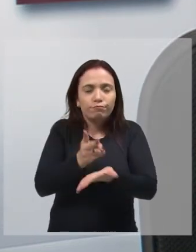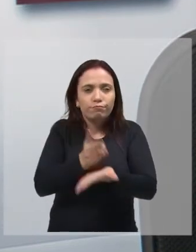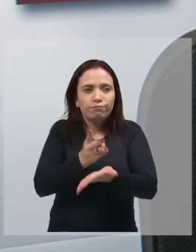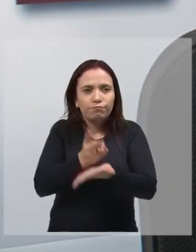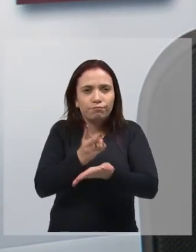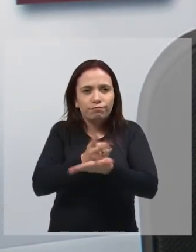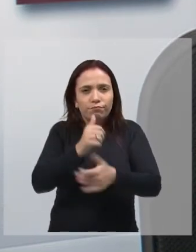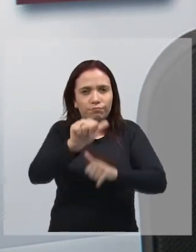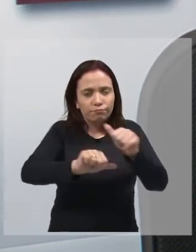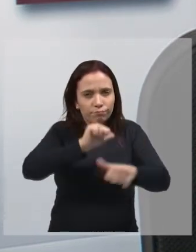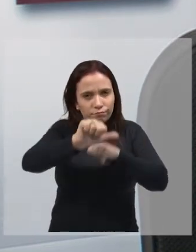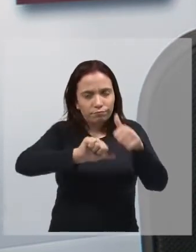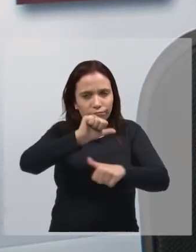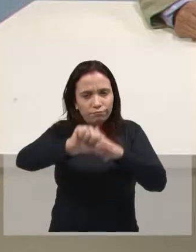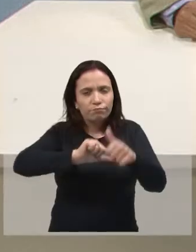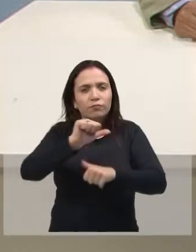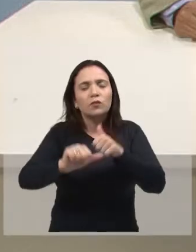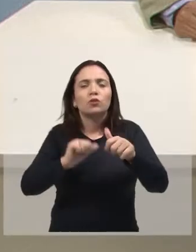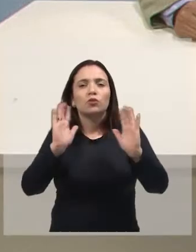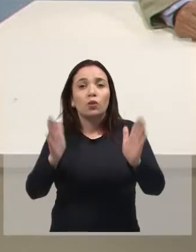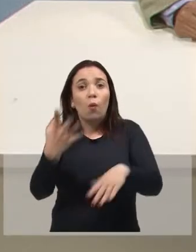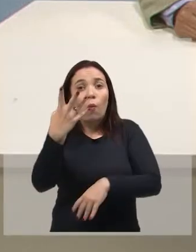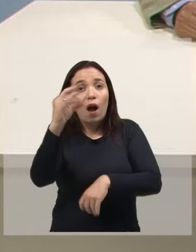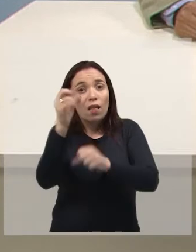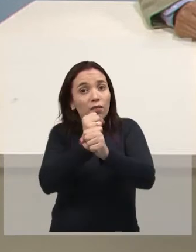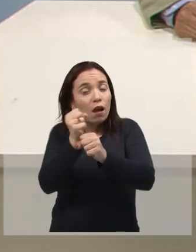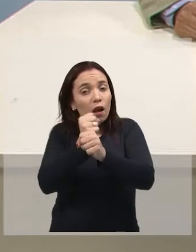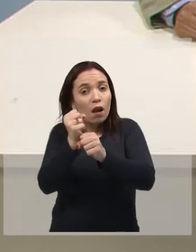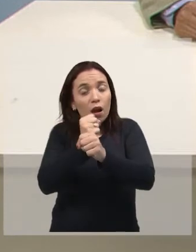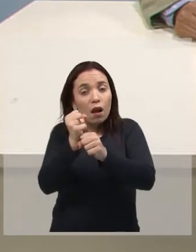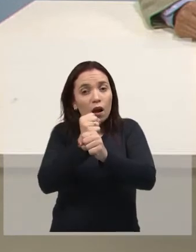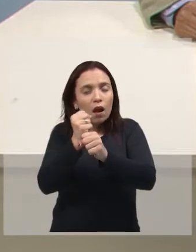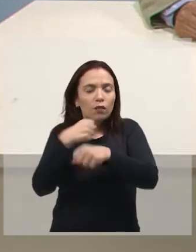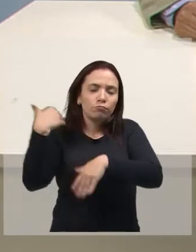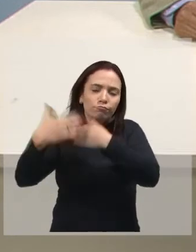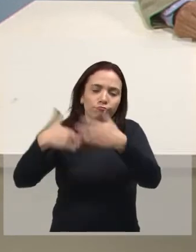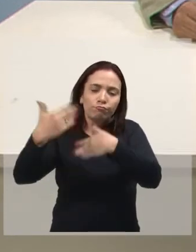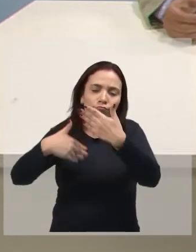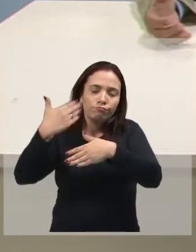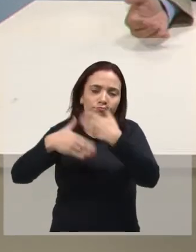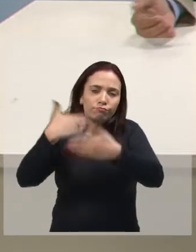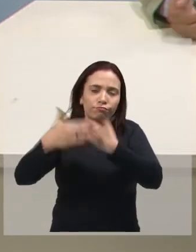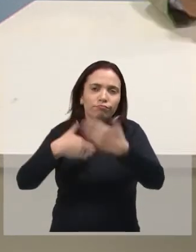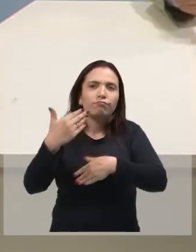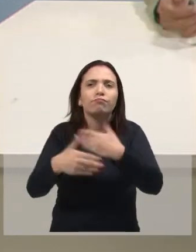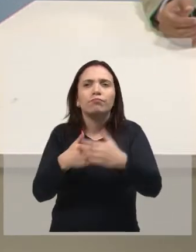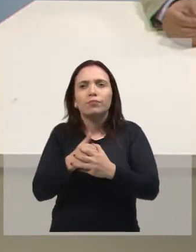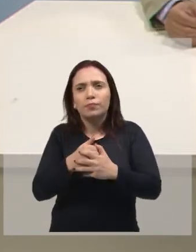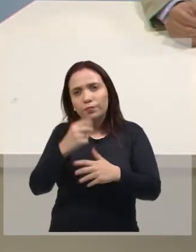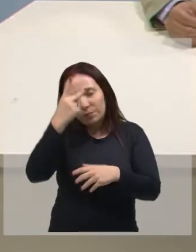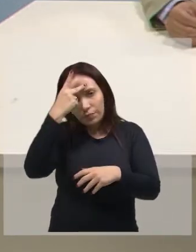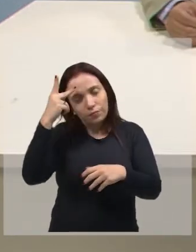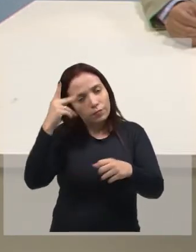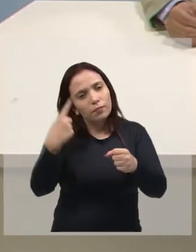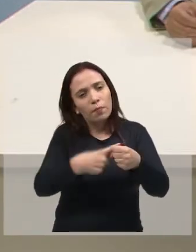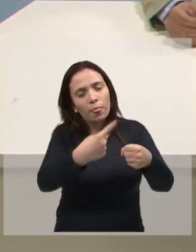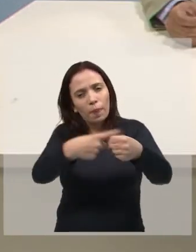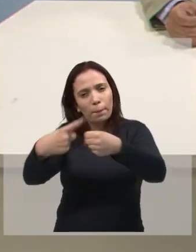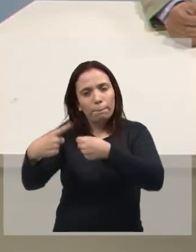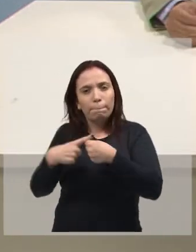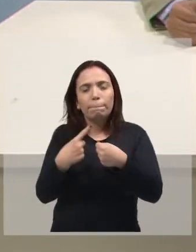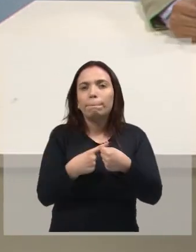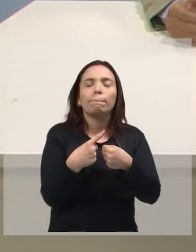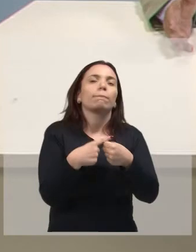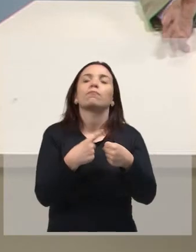se modificou, já se 40 atualizou anos, por Paulo. si, não é? 40 anos, quer Recebendo dizer, populações do interior, era